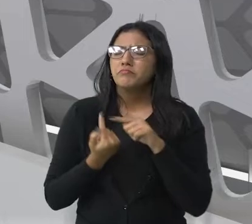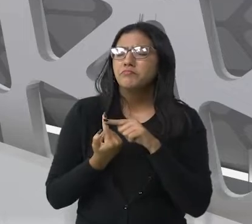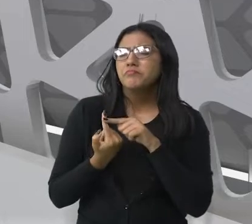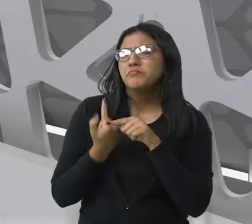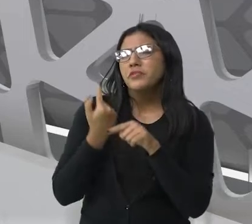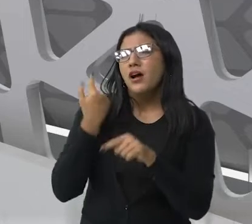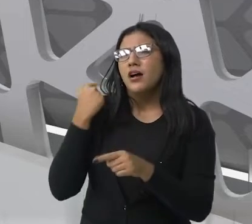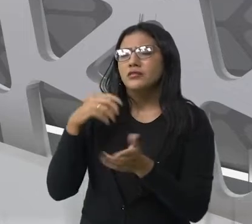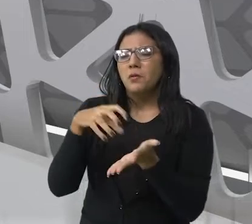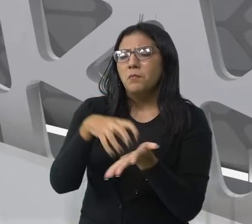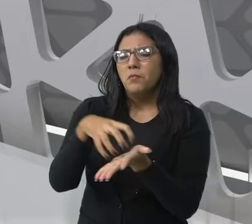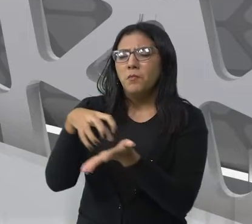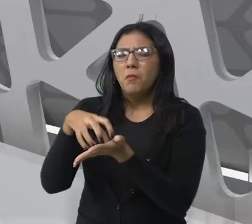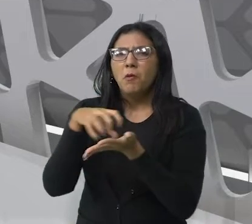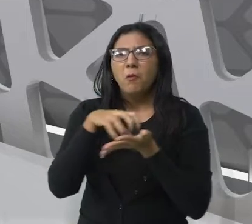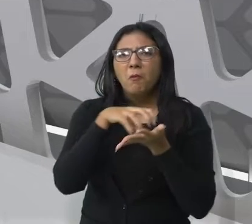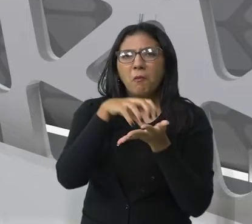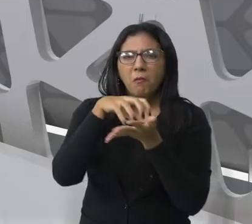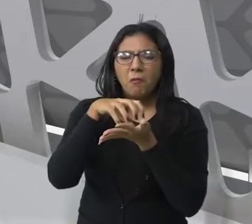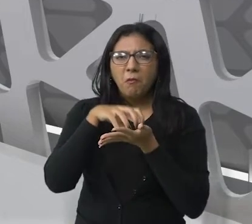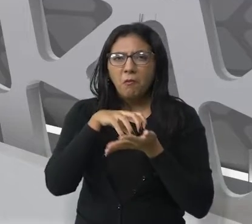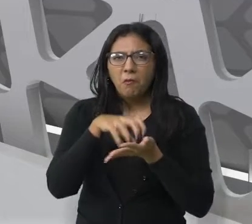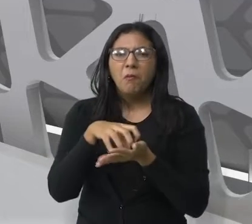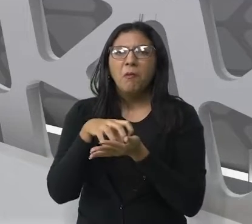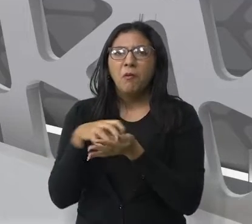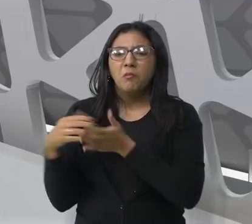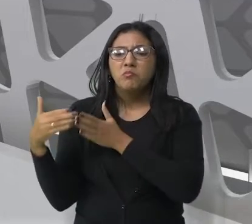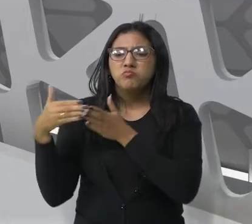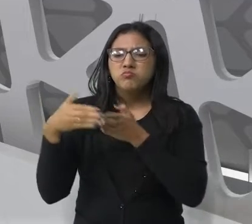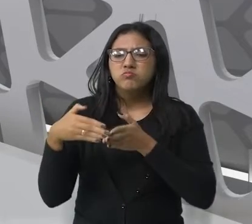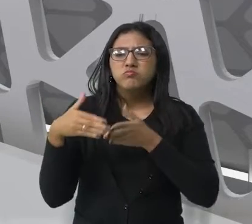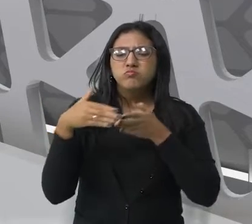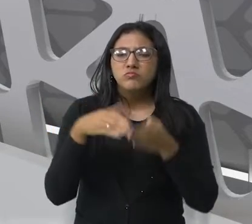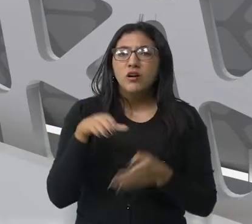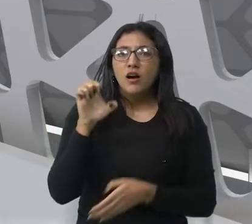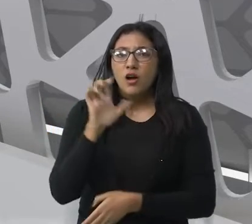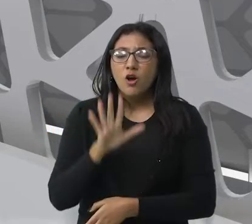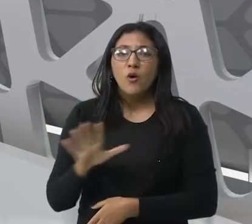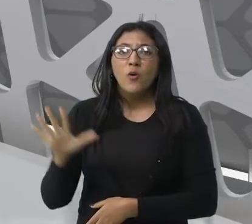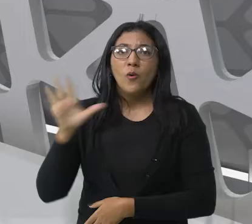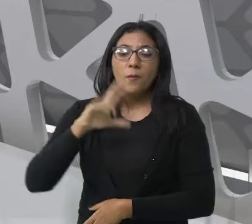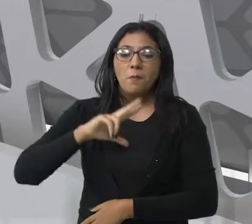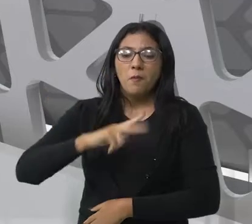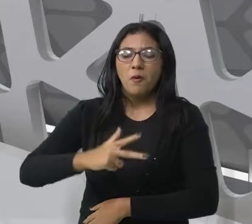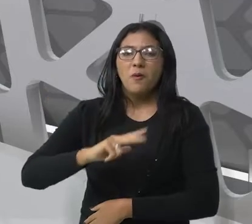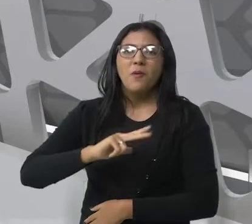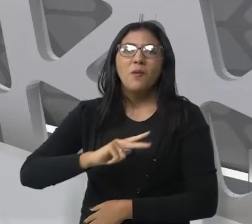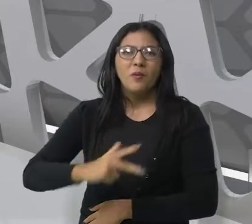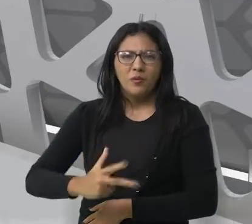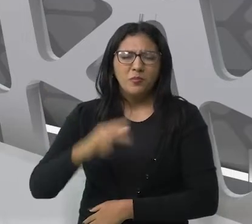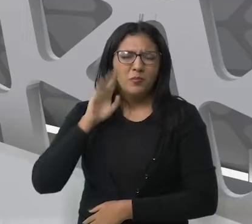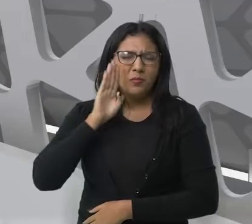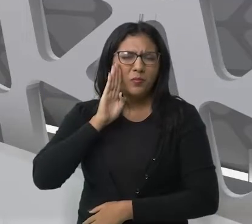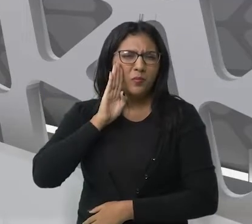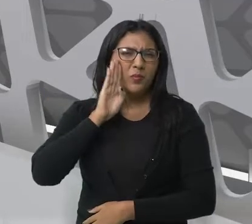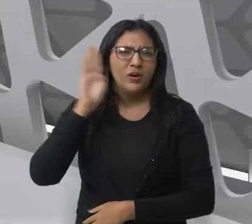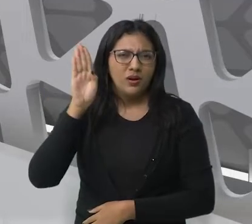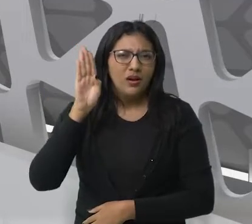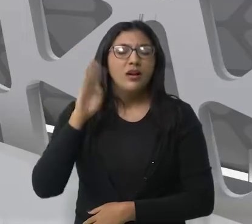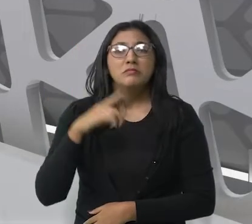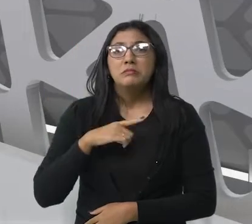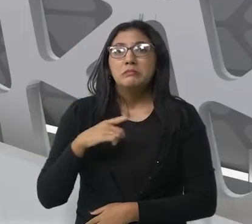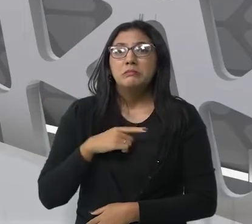da colonização do nosso país, com a chegada dos europeus, principalmente os portugueses, muitas